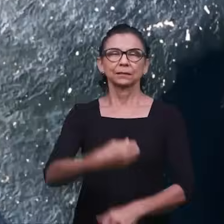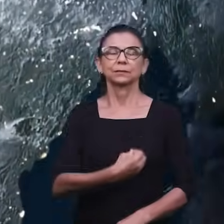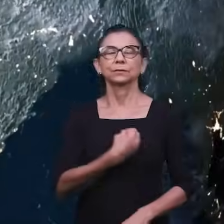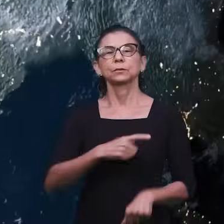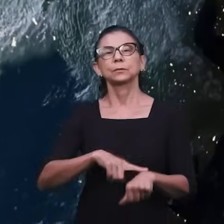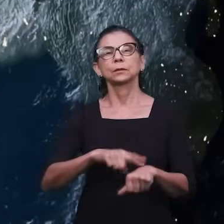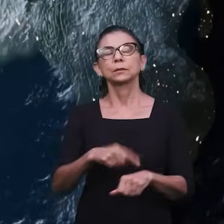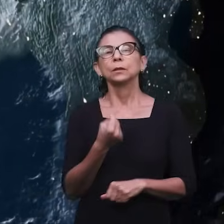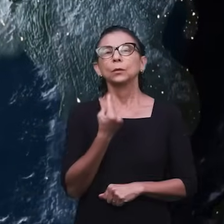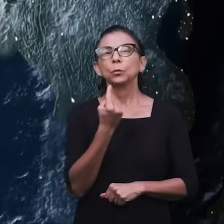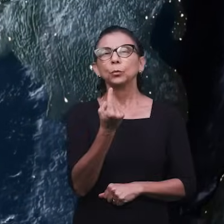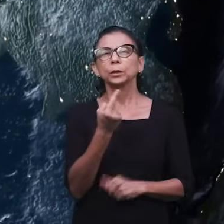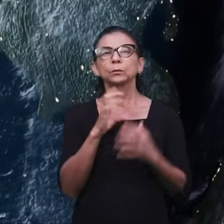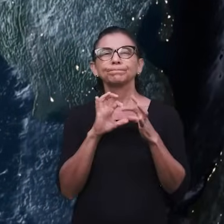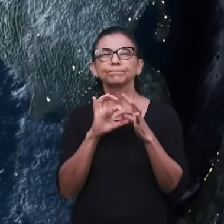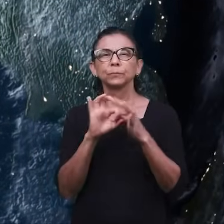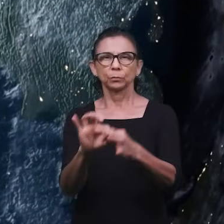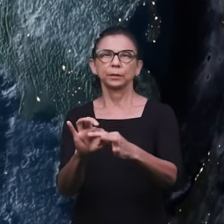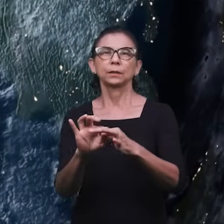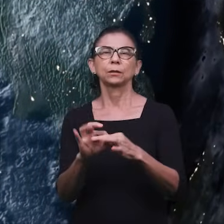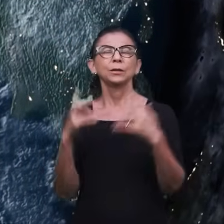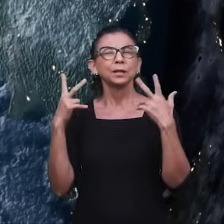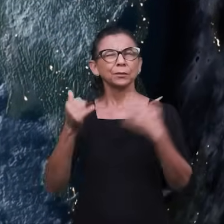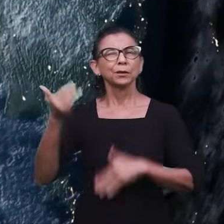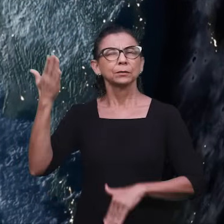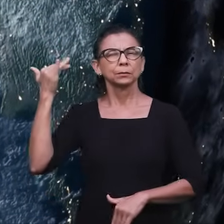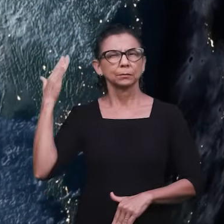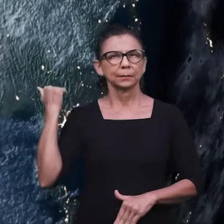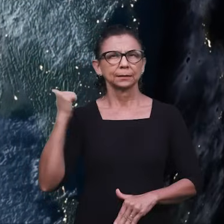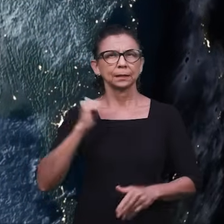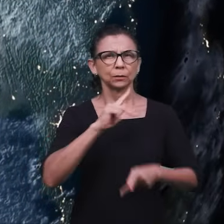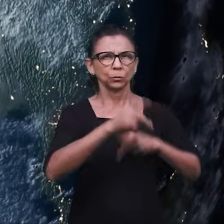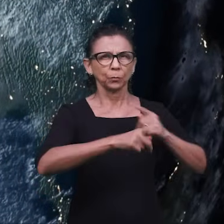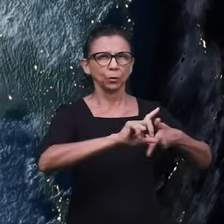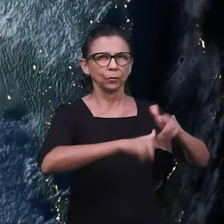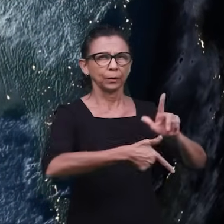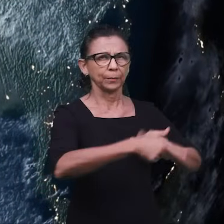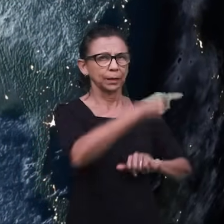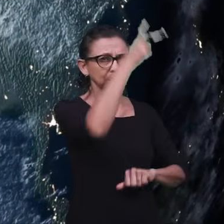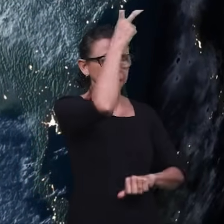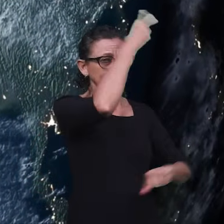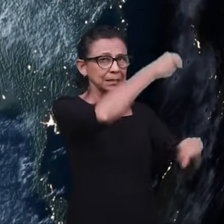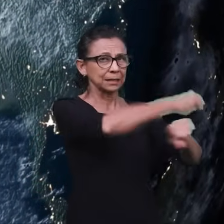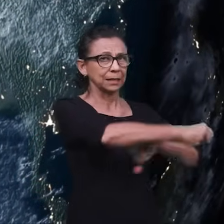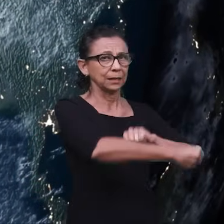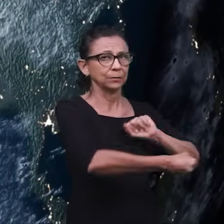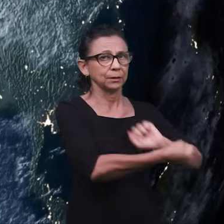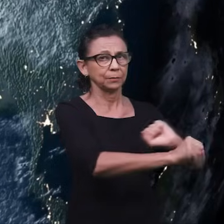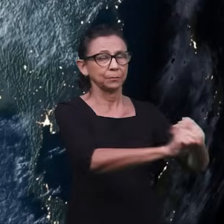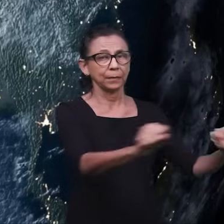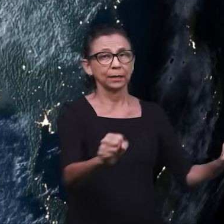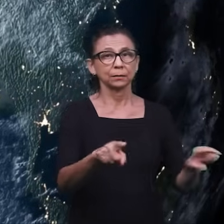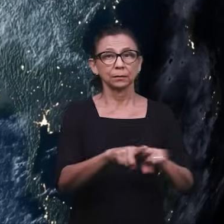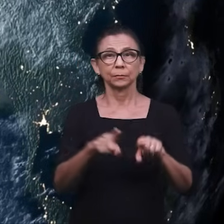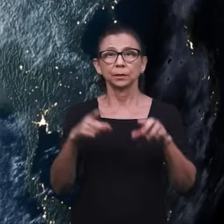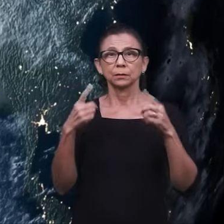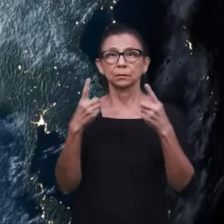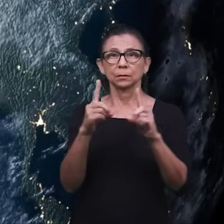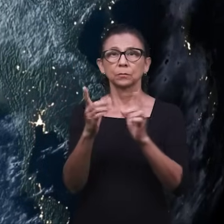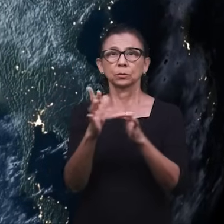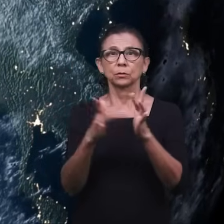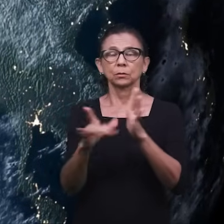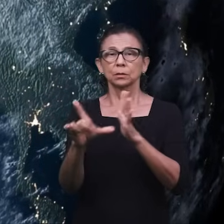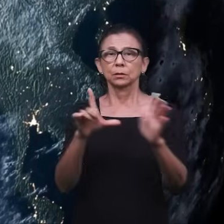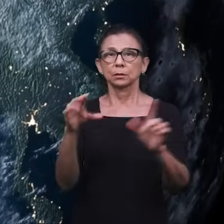planeta vivem um momento de unidade e comunhão, como viveram os hebreus na saída do Egito e os discípulos com o